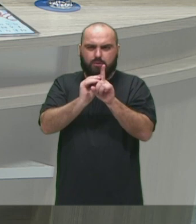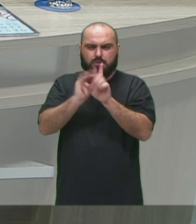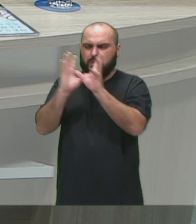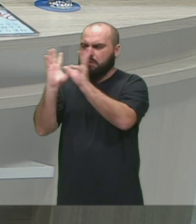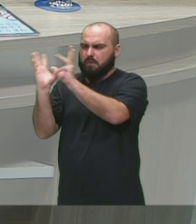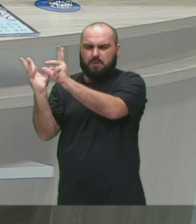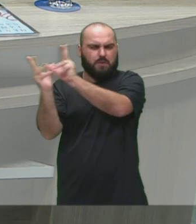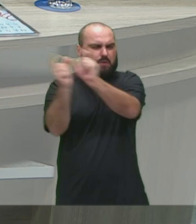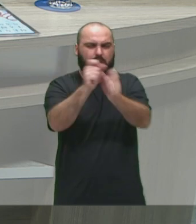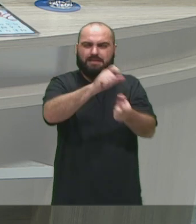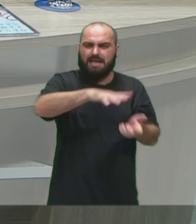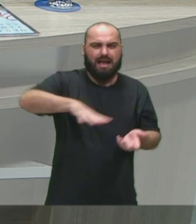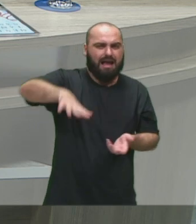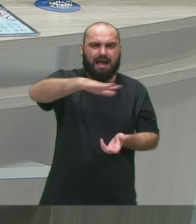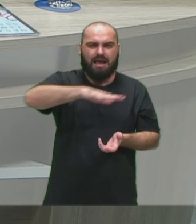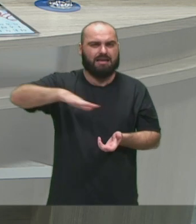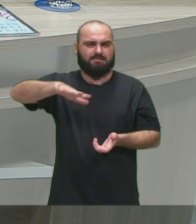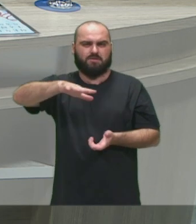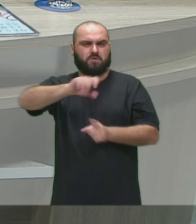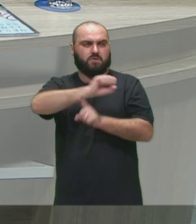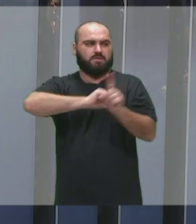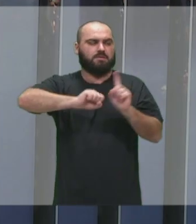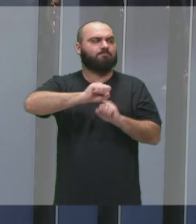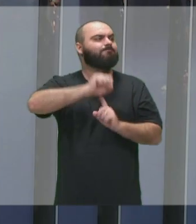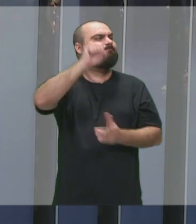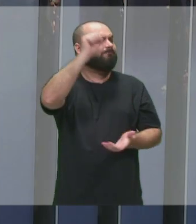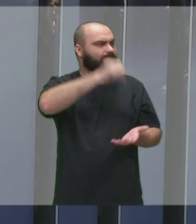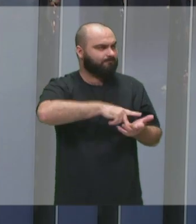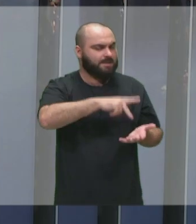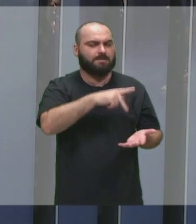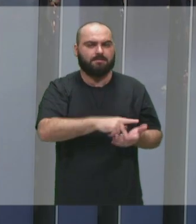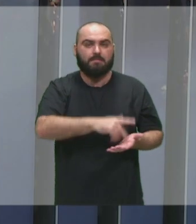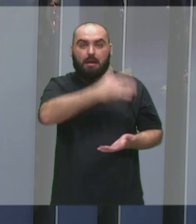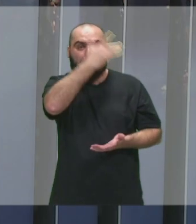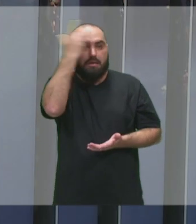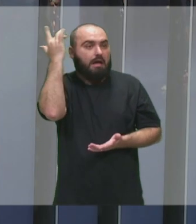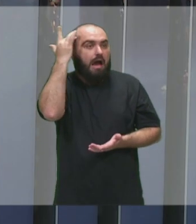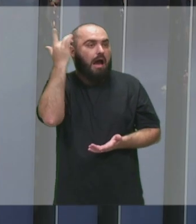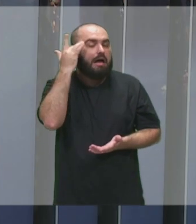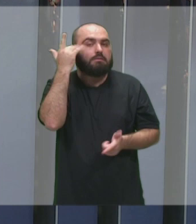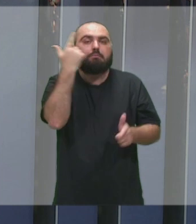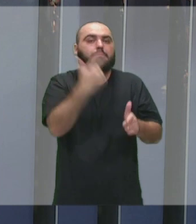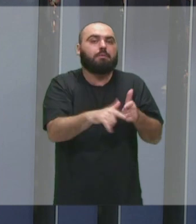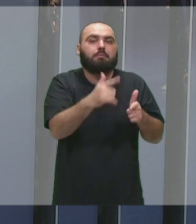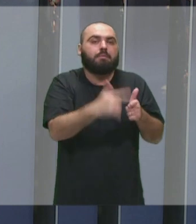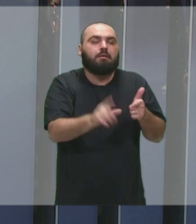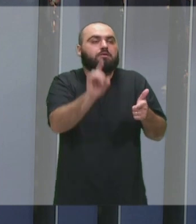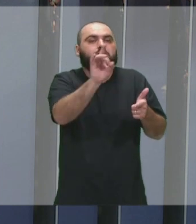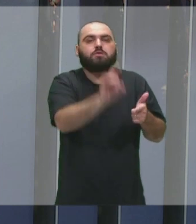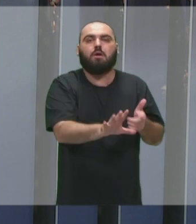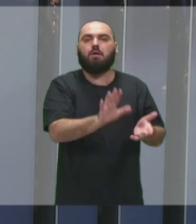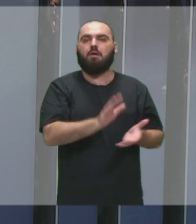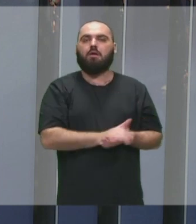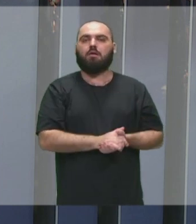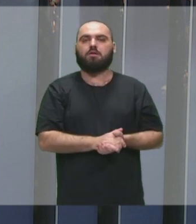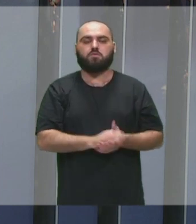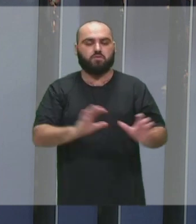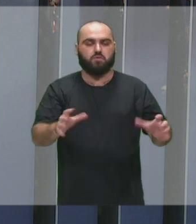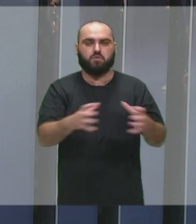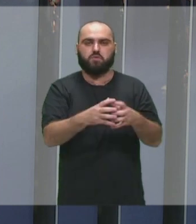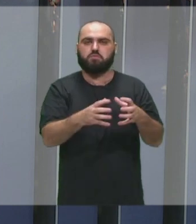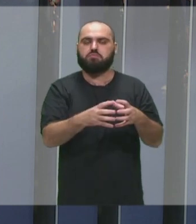sociais. Em todas as classes sociais. Muitas pessoas acham que esse é um problema único, exclusivamente das